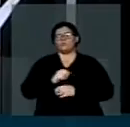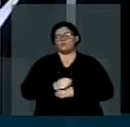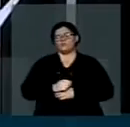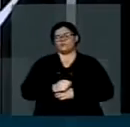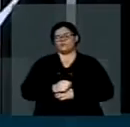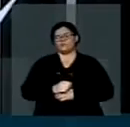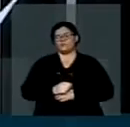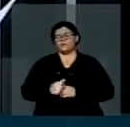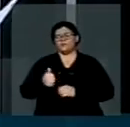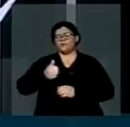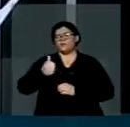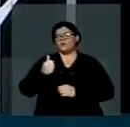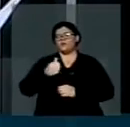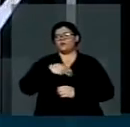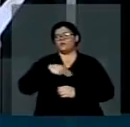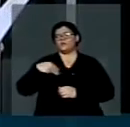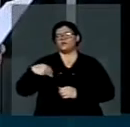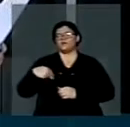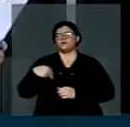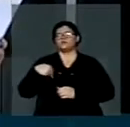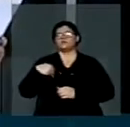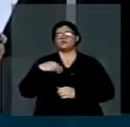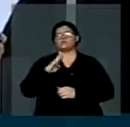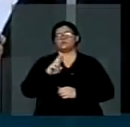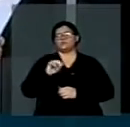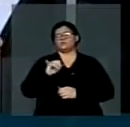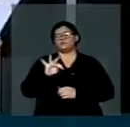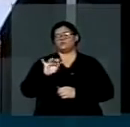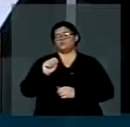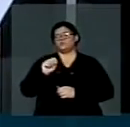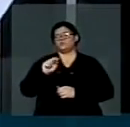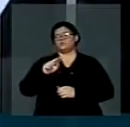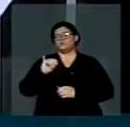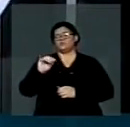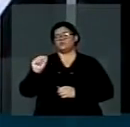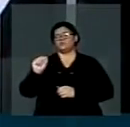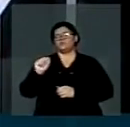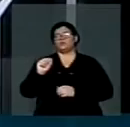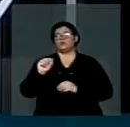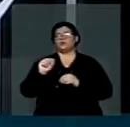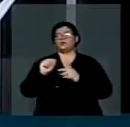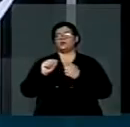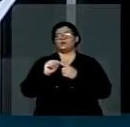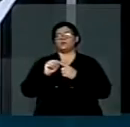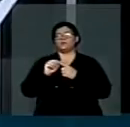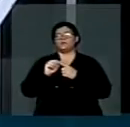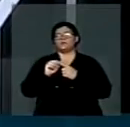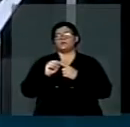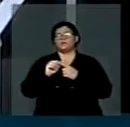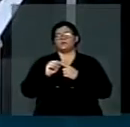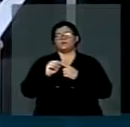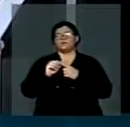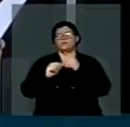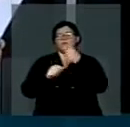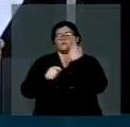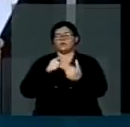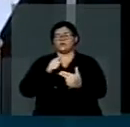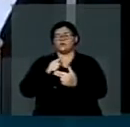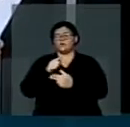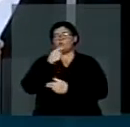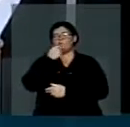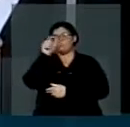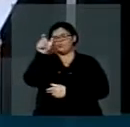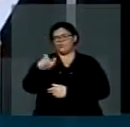o primeiro-ministro britânico que derrotou os nazistas em 1945, Winston Churchill, para quem o pessimista, abre aspas,